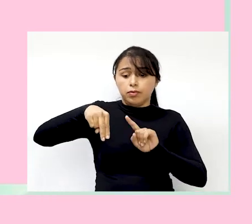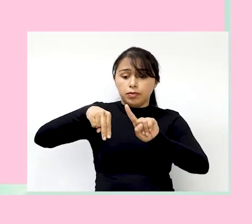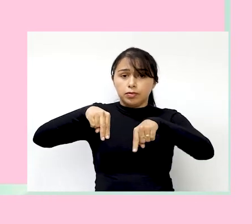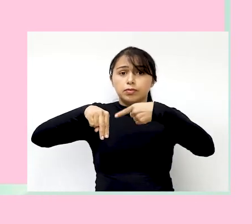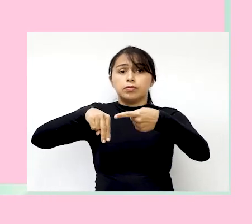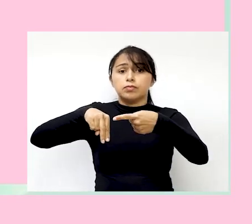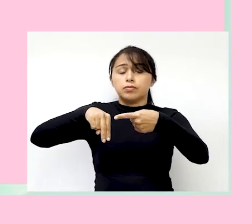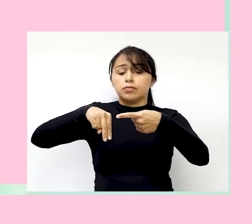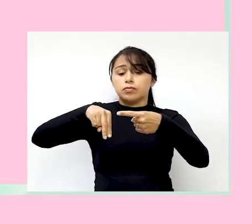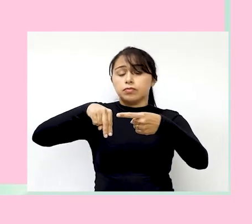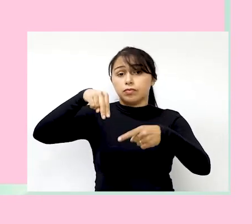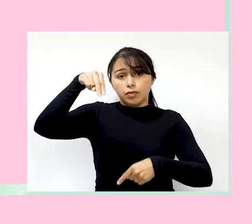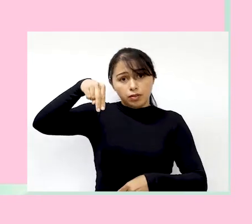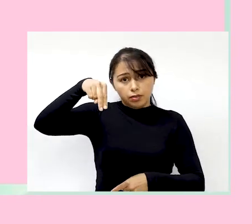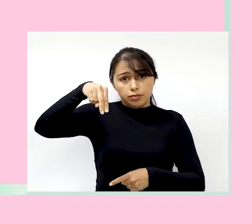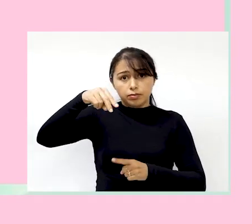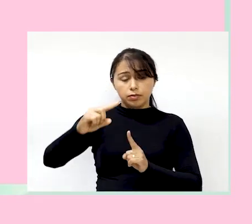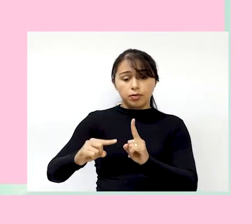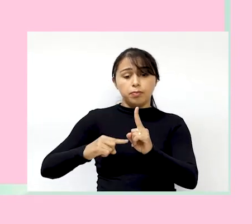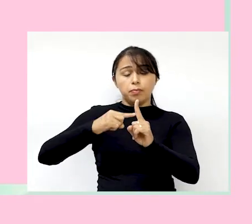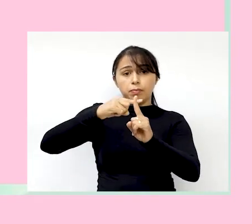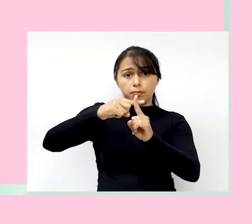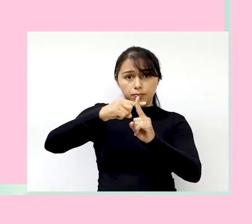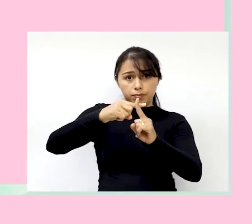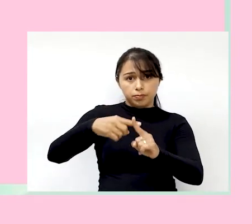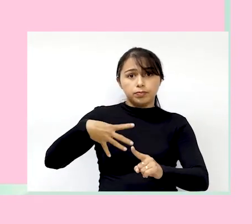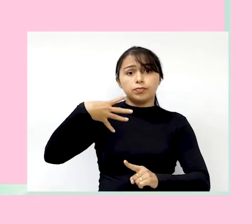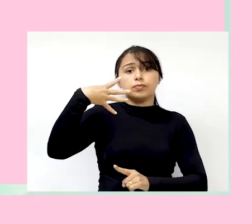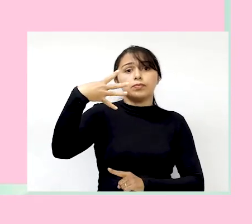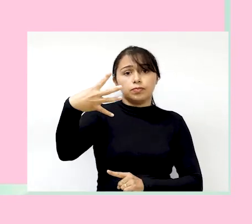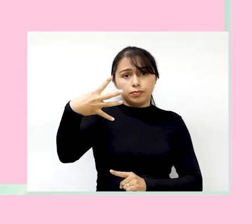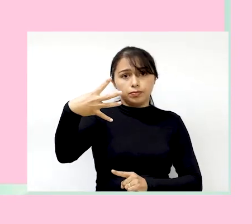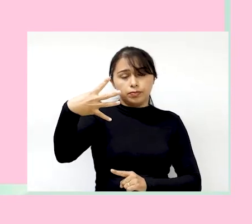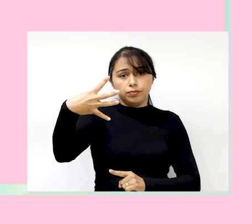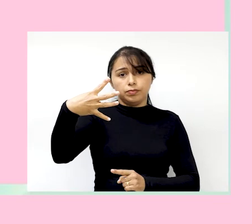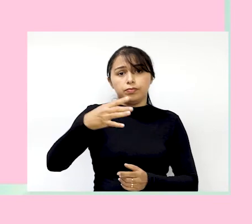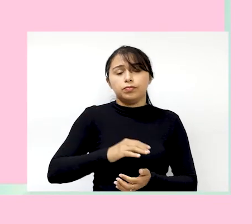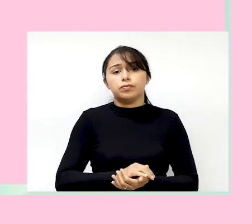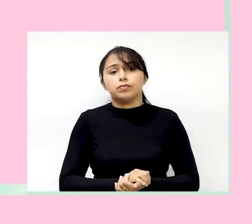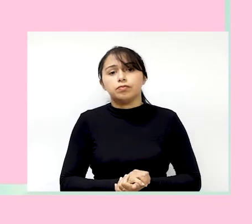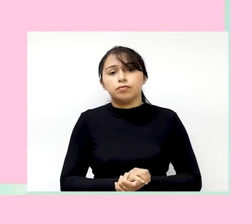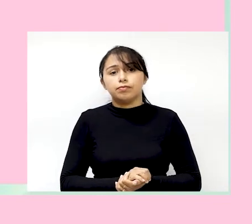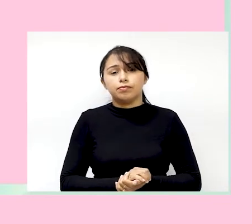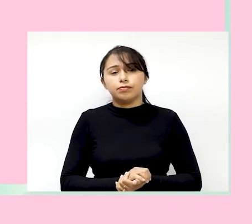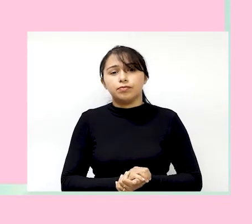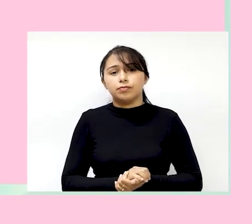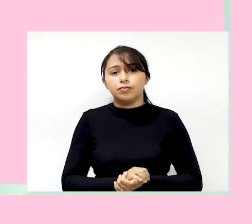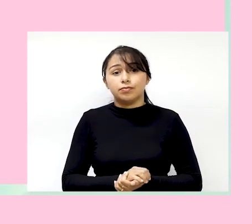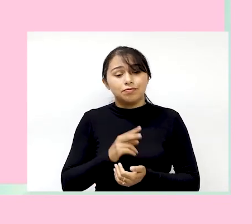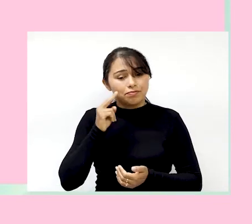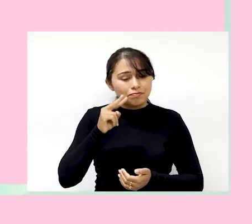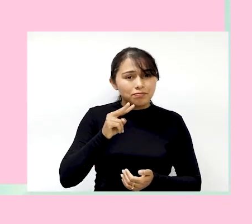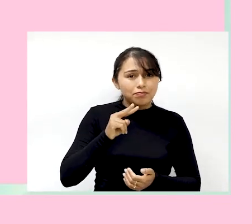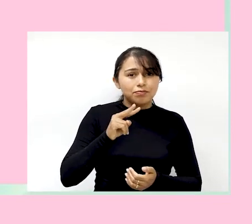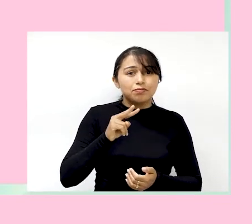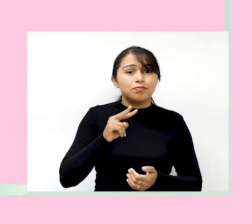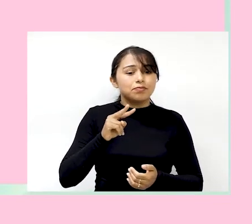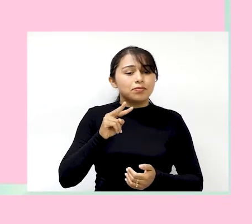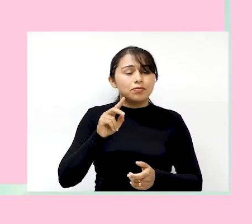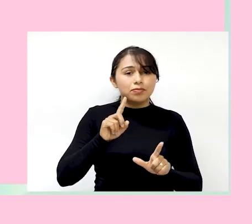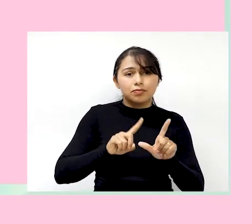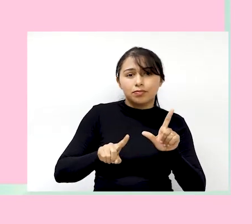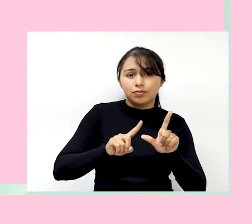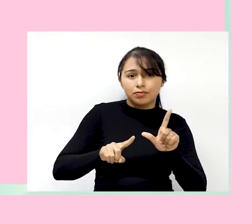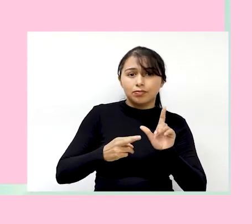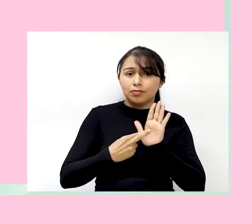em 4, o próximo número aqui, ó, vai ser n somado com 4. E aí, a gente dá para ver aí que